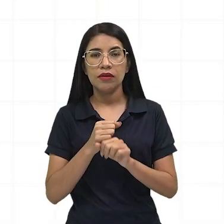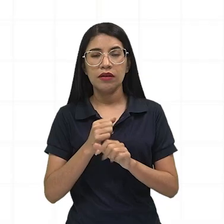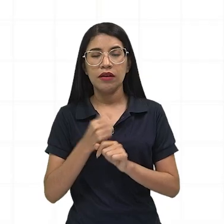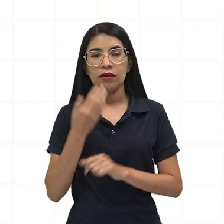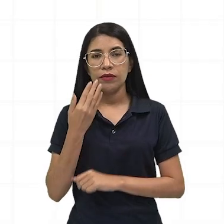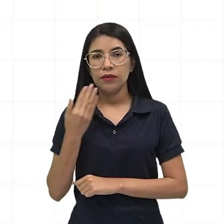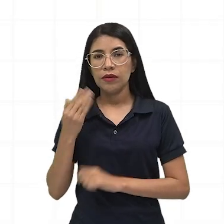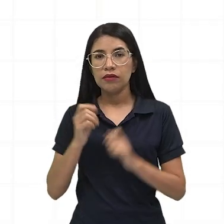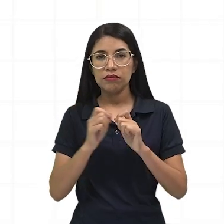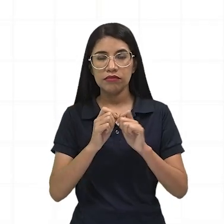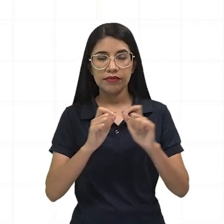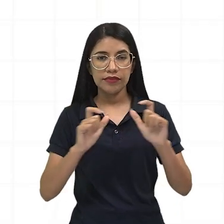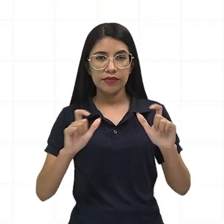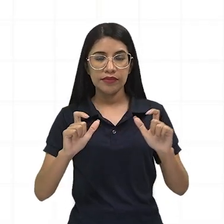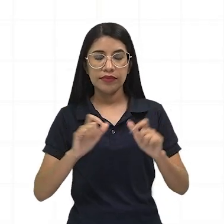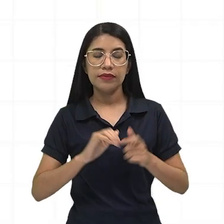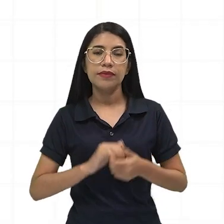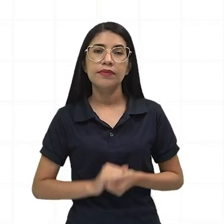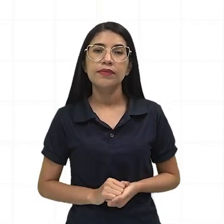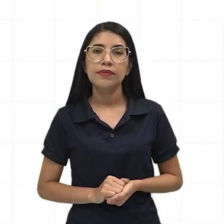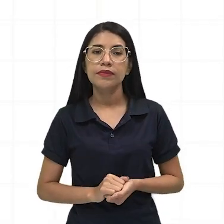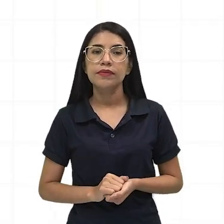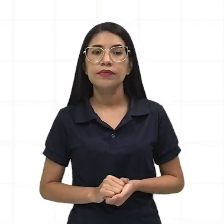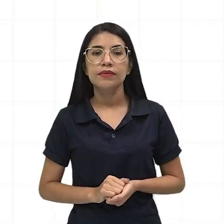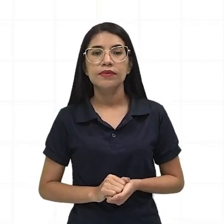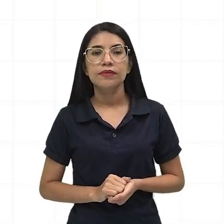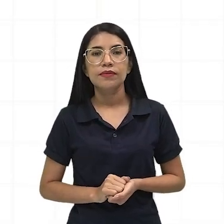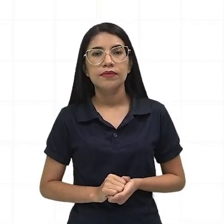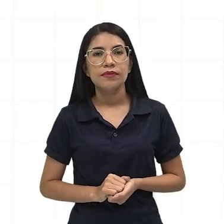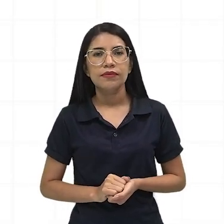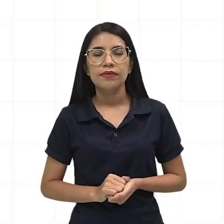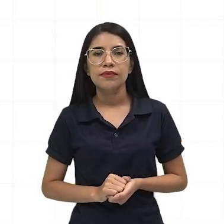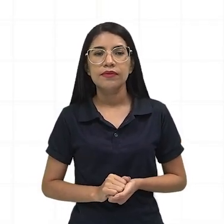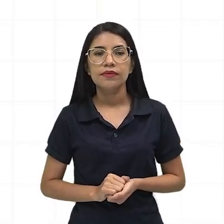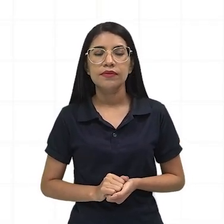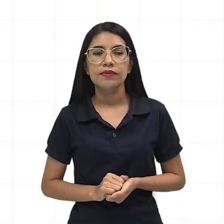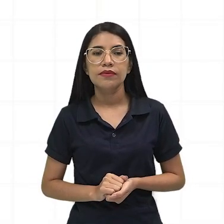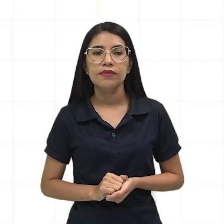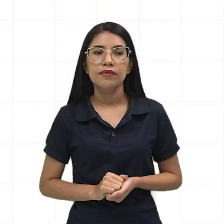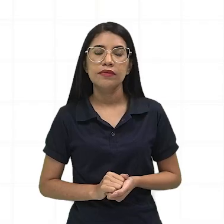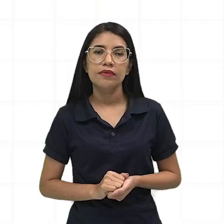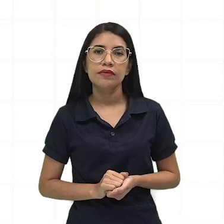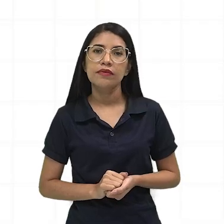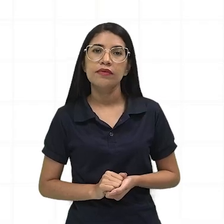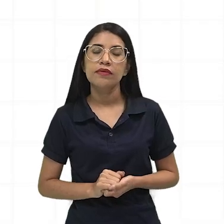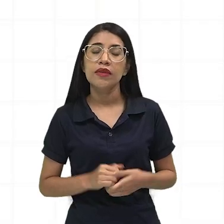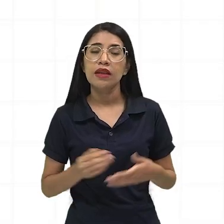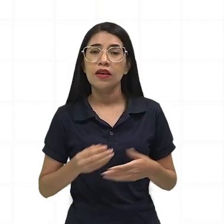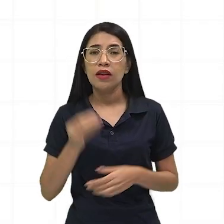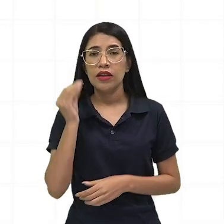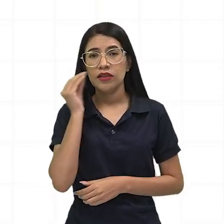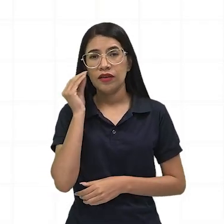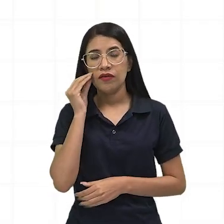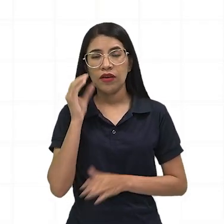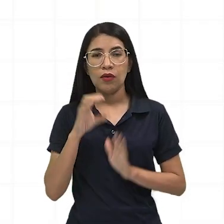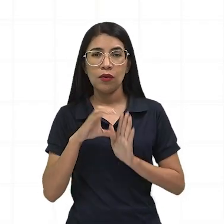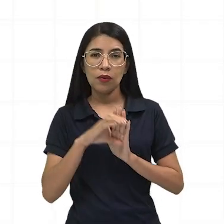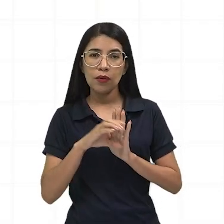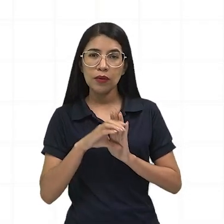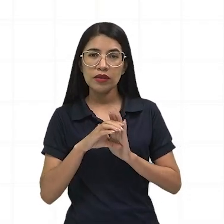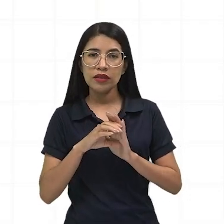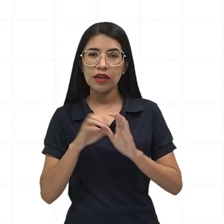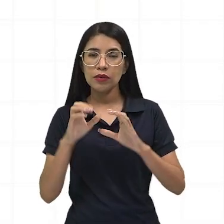observando aqui nessa escrita. Beleza? Muito bem. Então, vamos agora a um conceito para a área